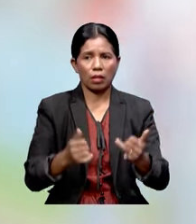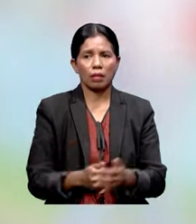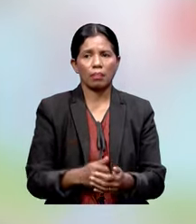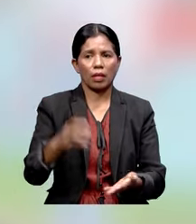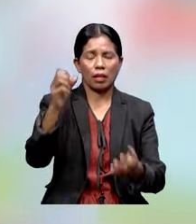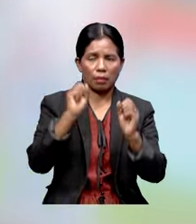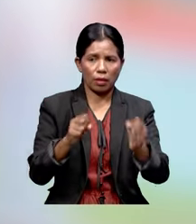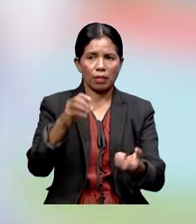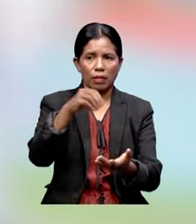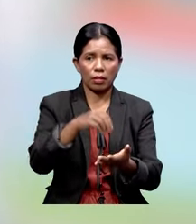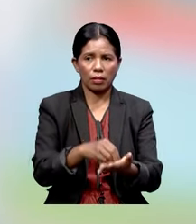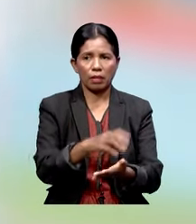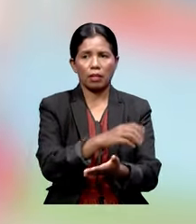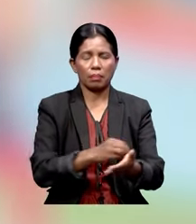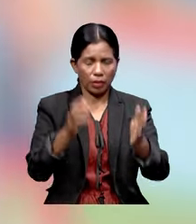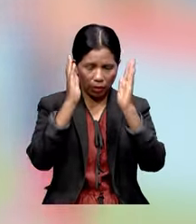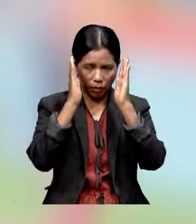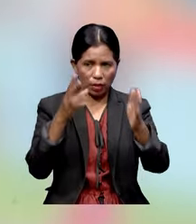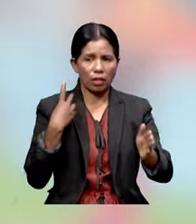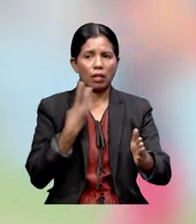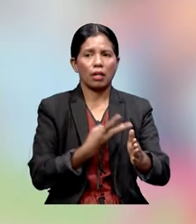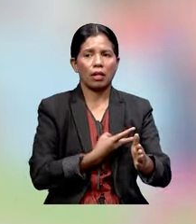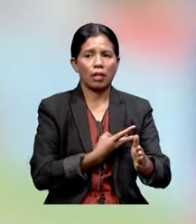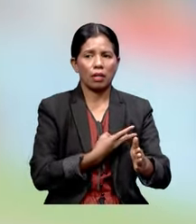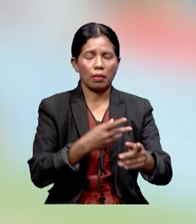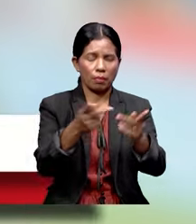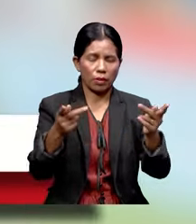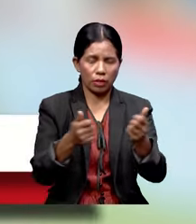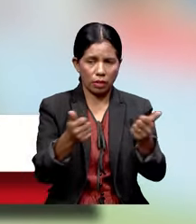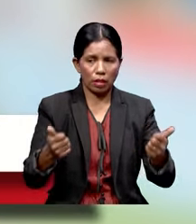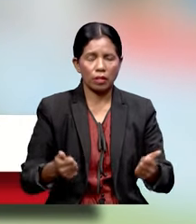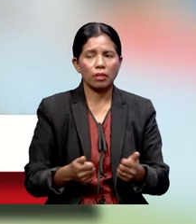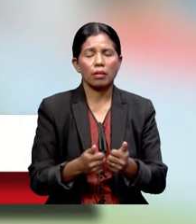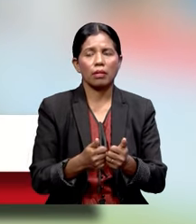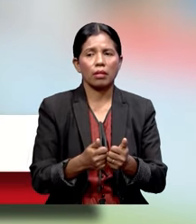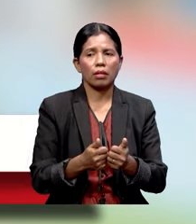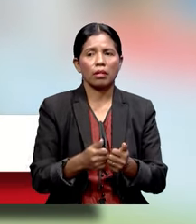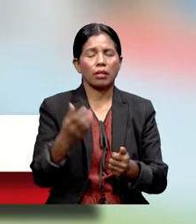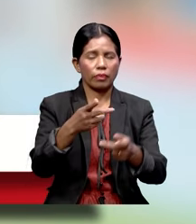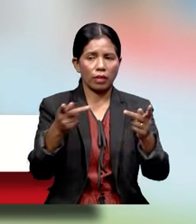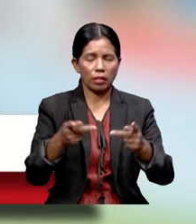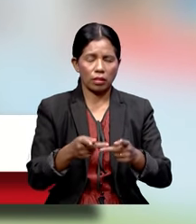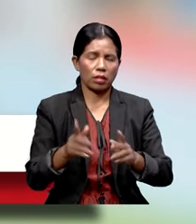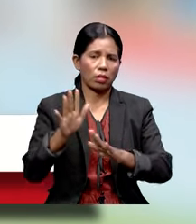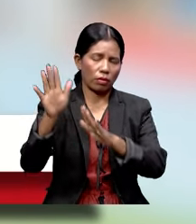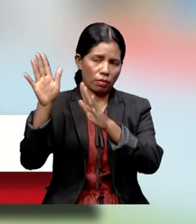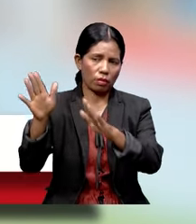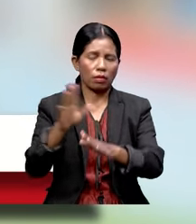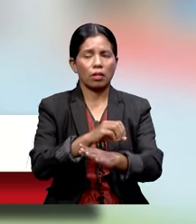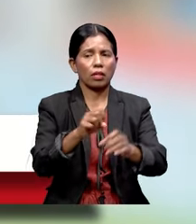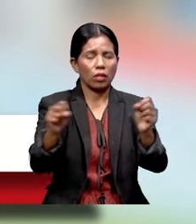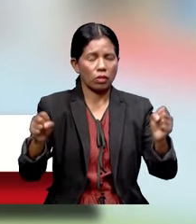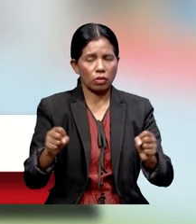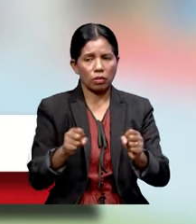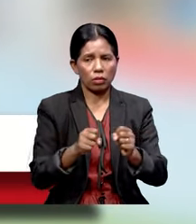mostamos preocupação ba ami iha posto o Atulari liliu iha area sirrebe mak remotas no parte suku sirrebe